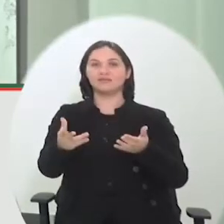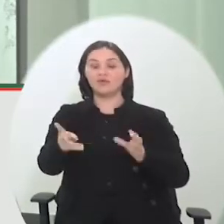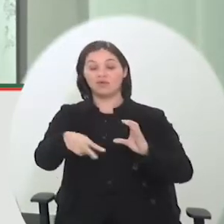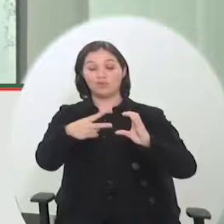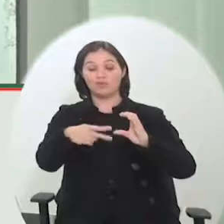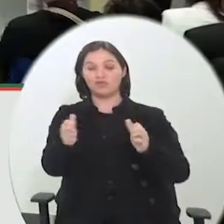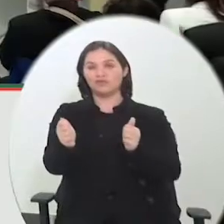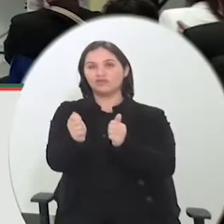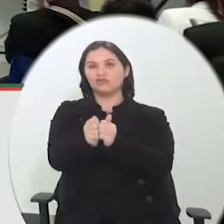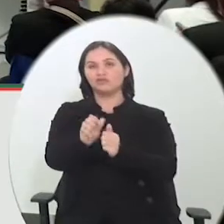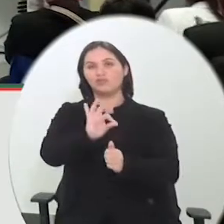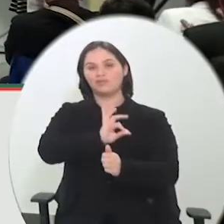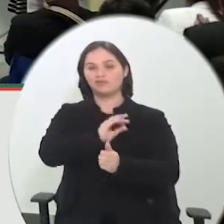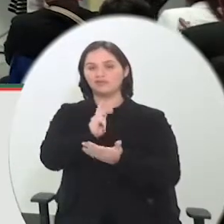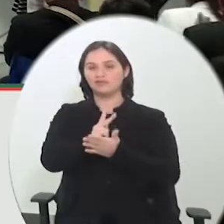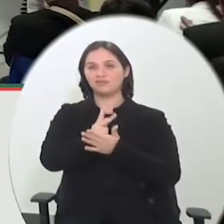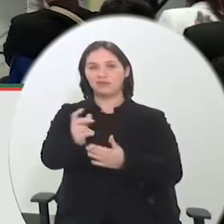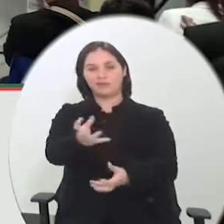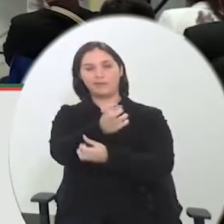abraço.